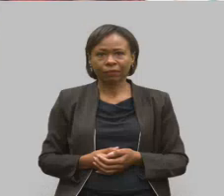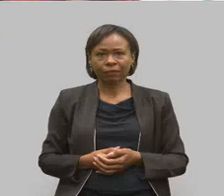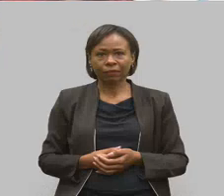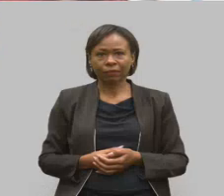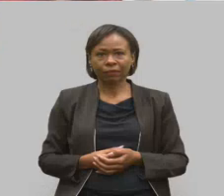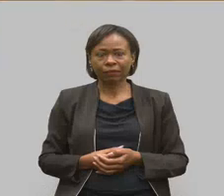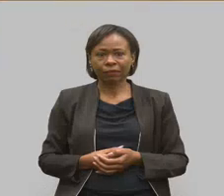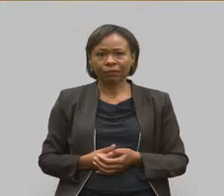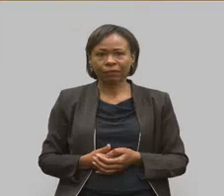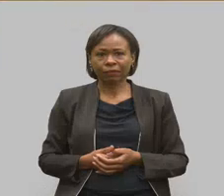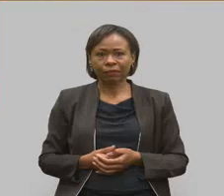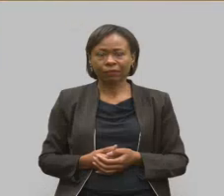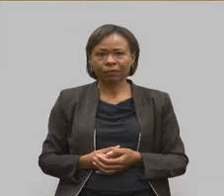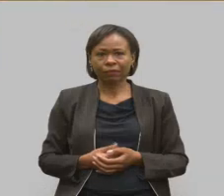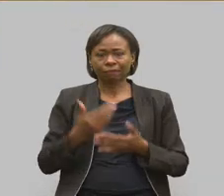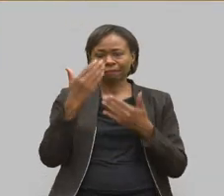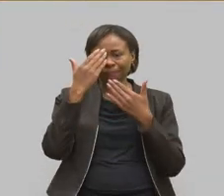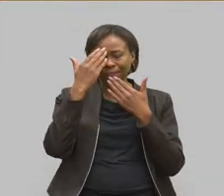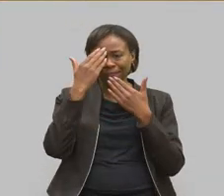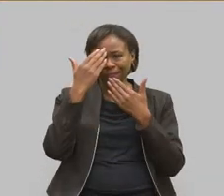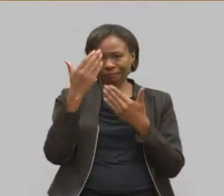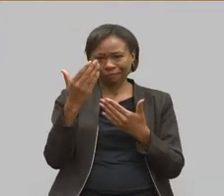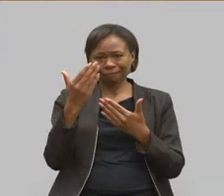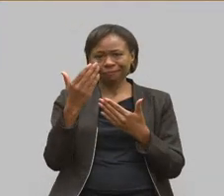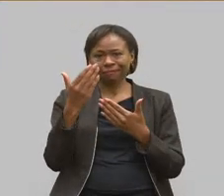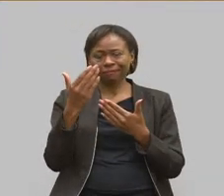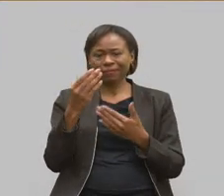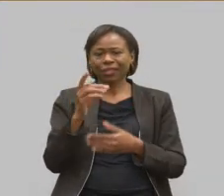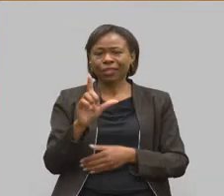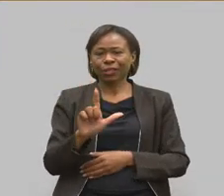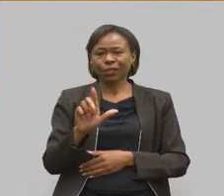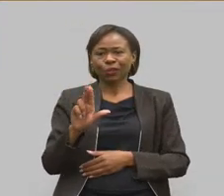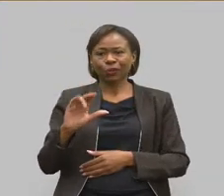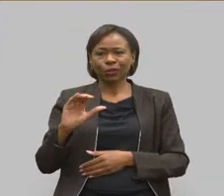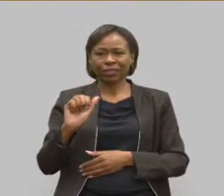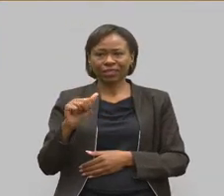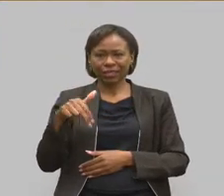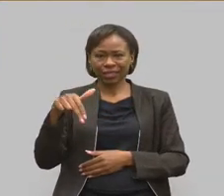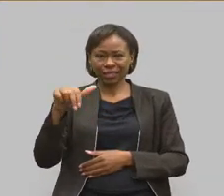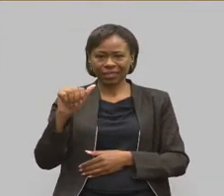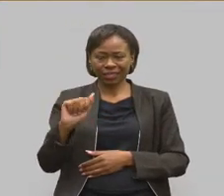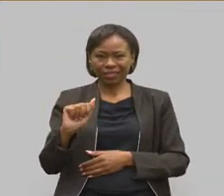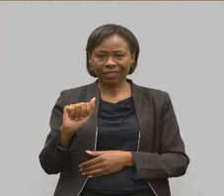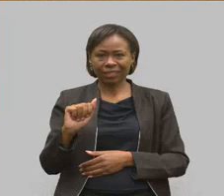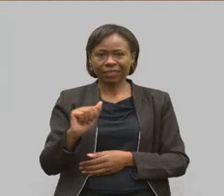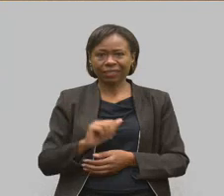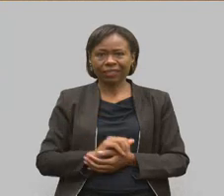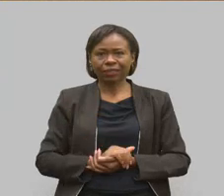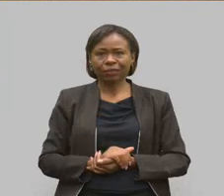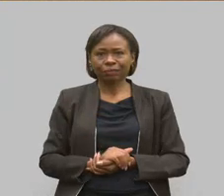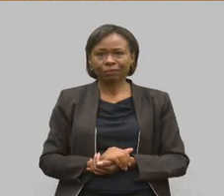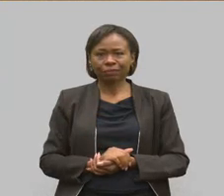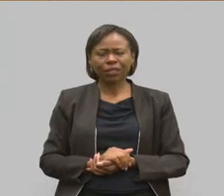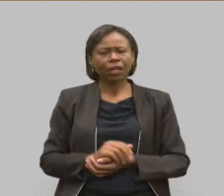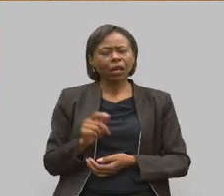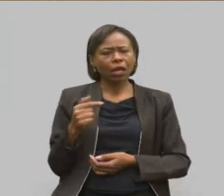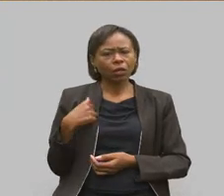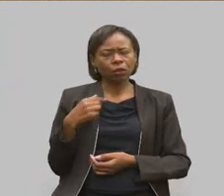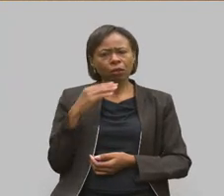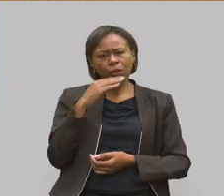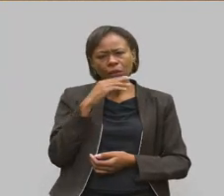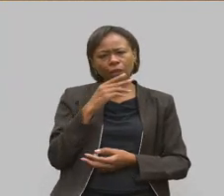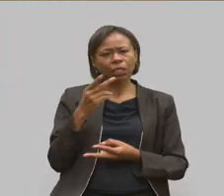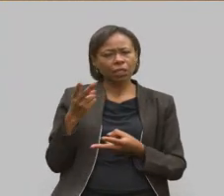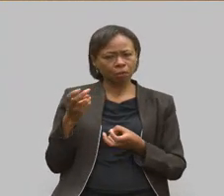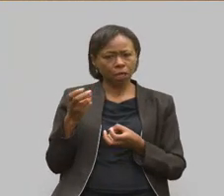obrigado muito obrigado Doutora Luciana eh acho que pelo que eu observei fiz umas